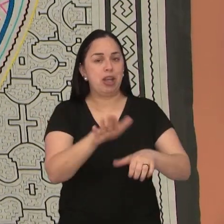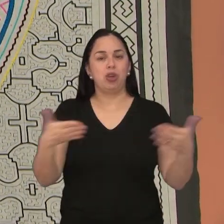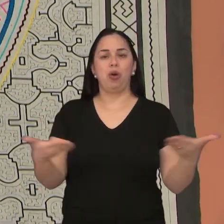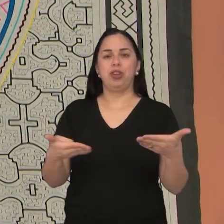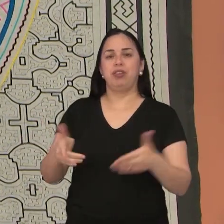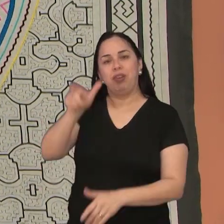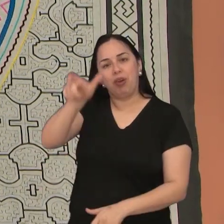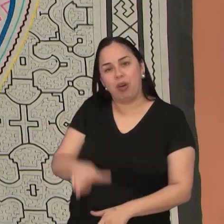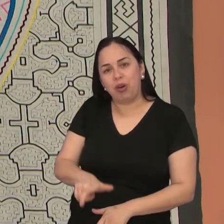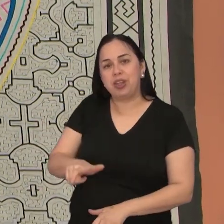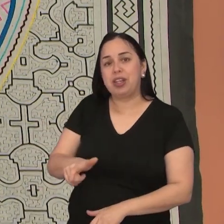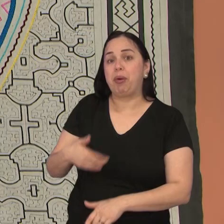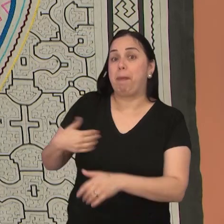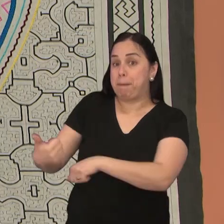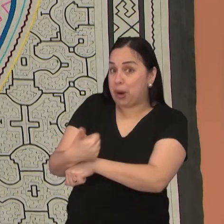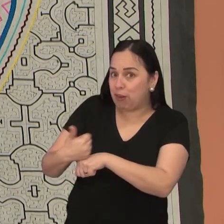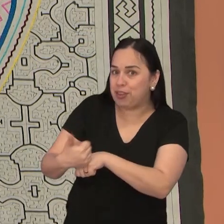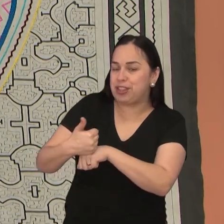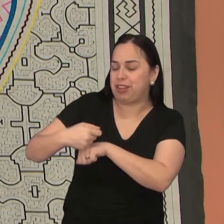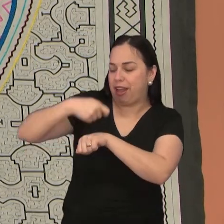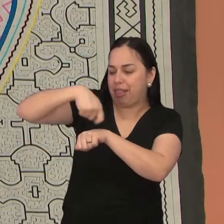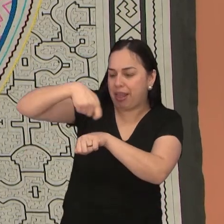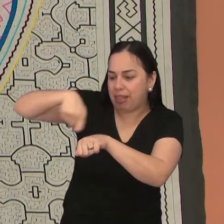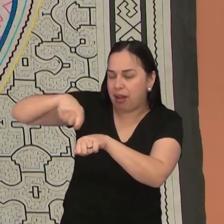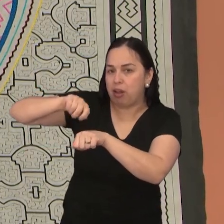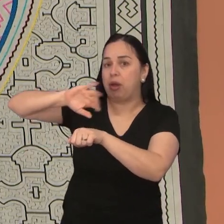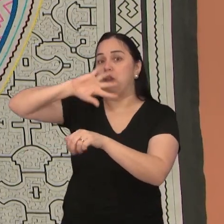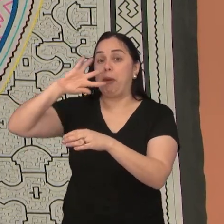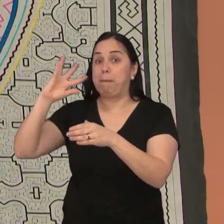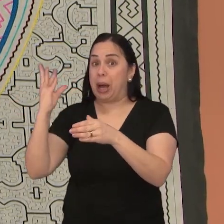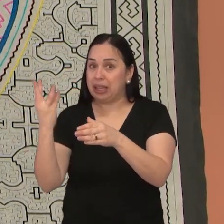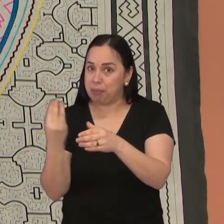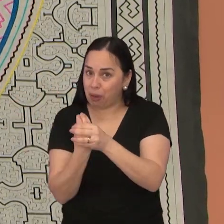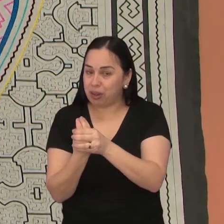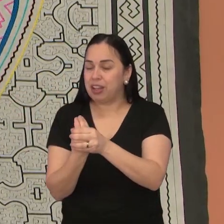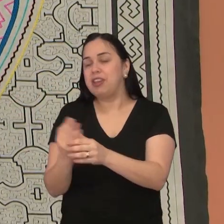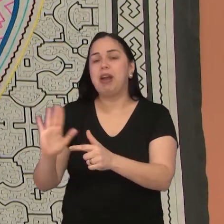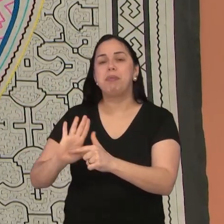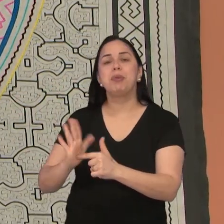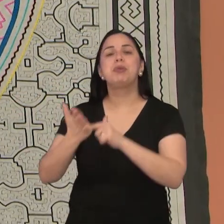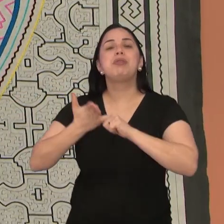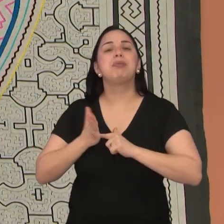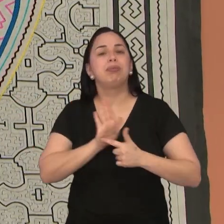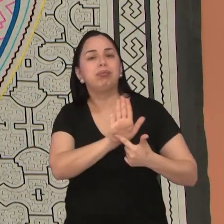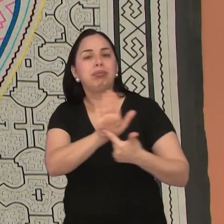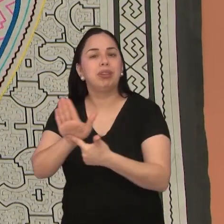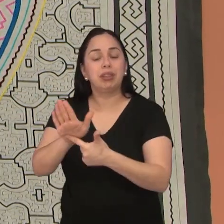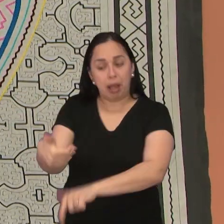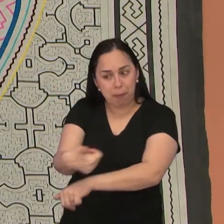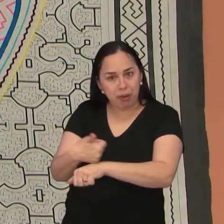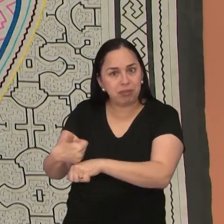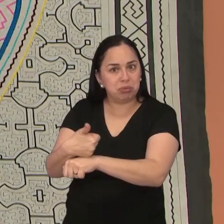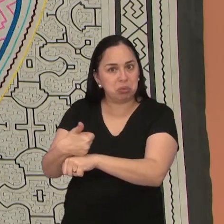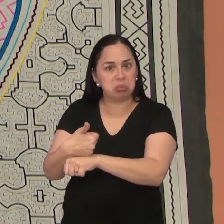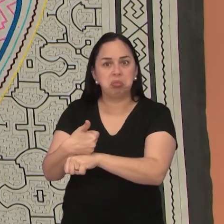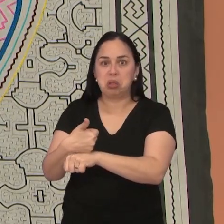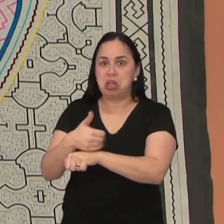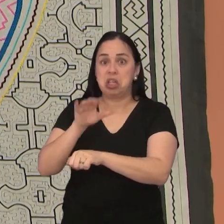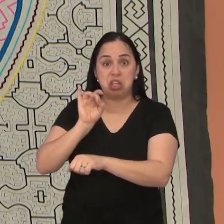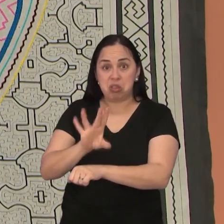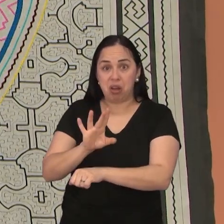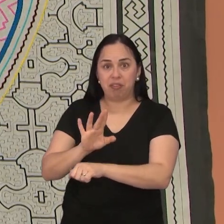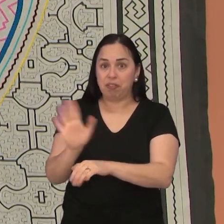veio conhecer um arqueólogo especialista em patrimônio cultural que vai nos mostrar que essa profissão é muito mais